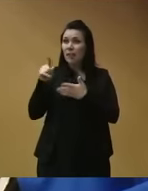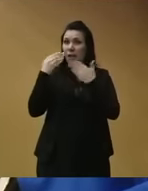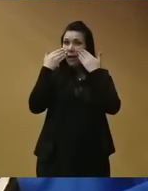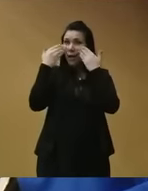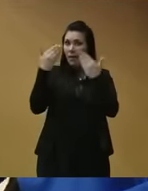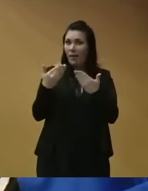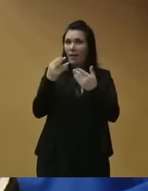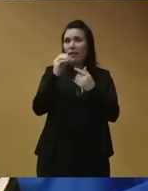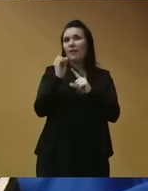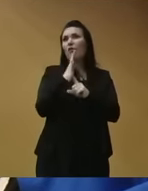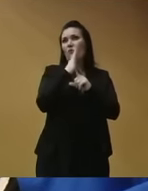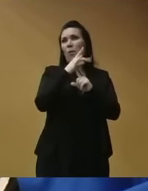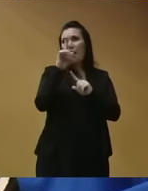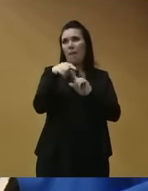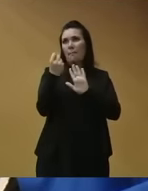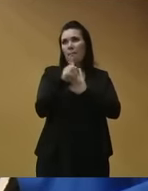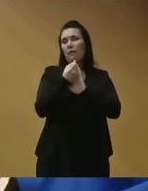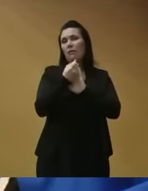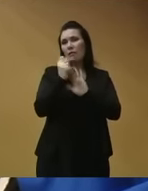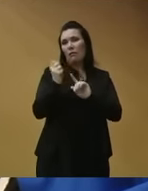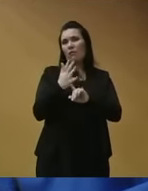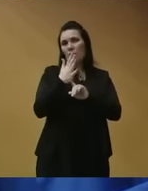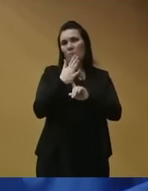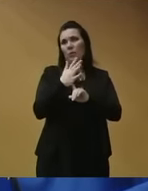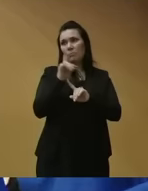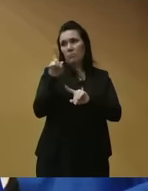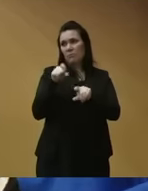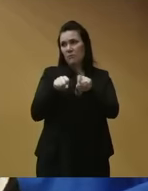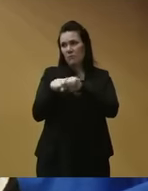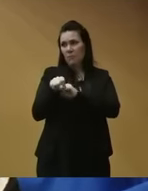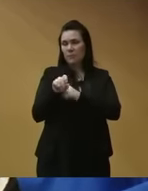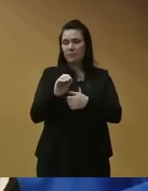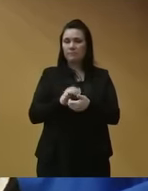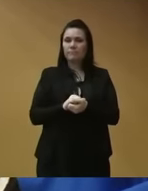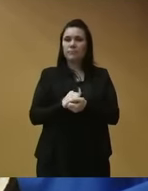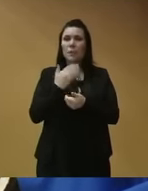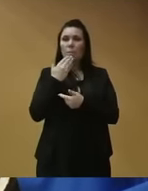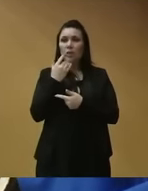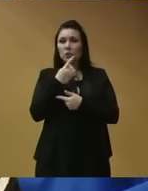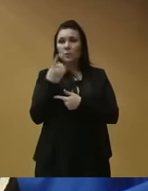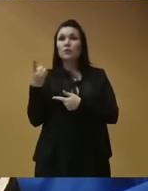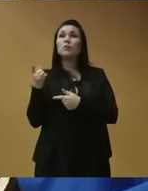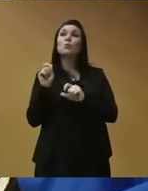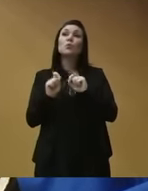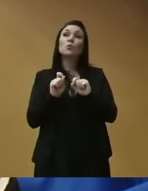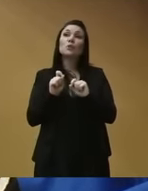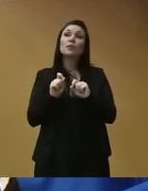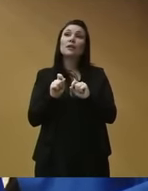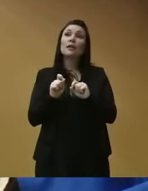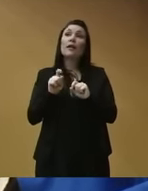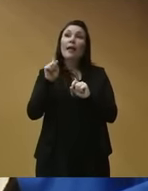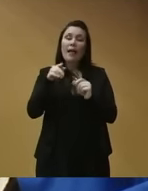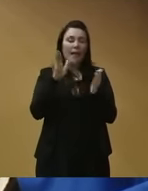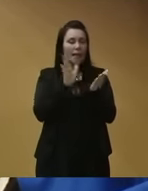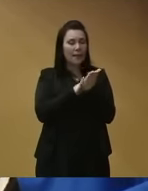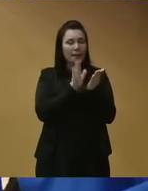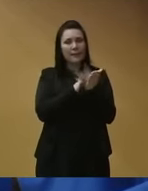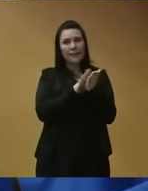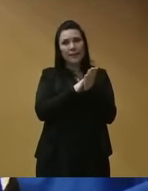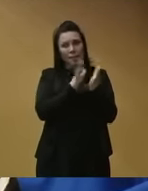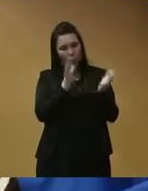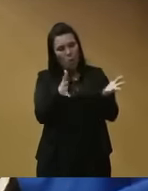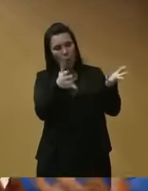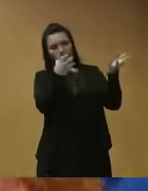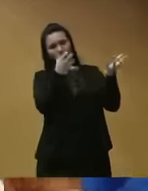UFPEL, o nome da UFPEL, para esses formados. Então, eu queria pedir a vocês uma calorosa salva de palmas para eles.